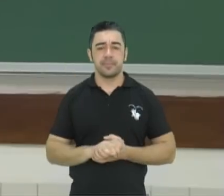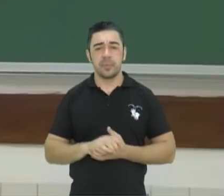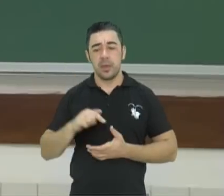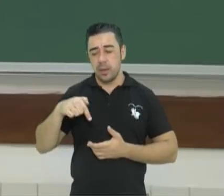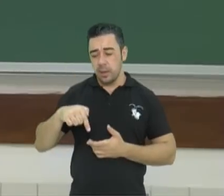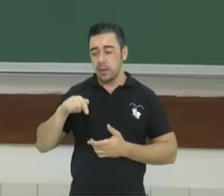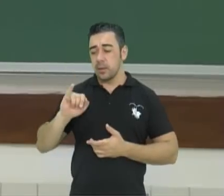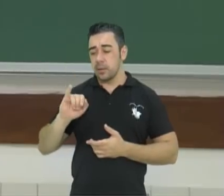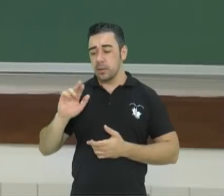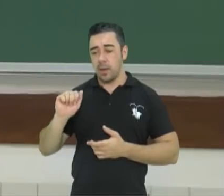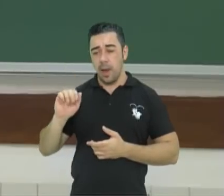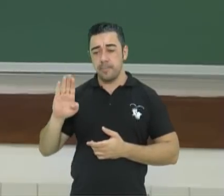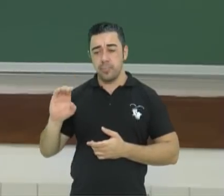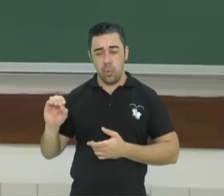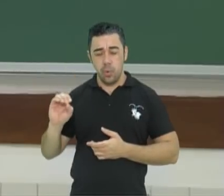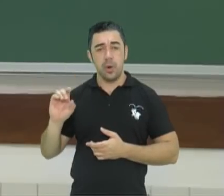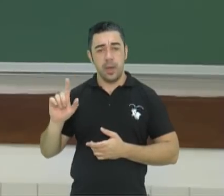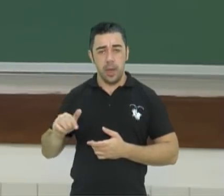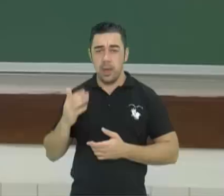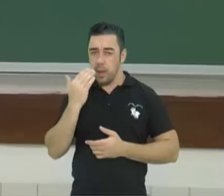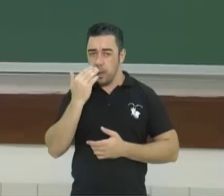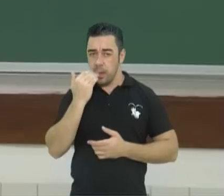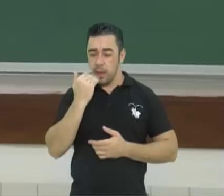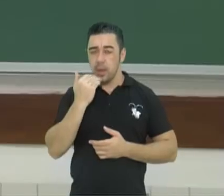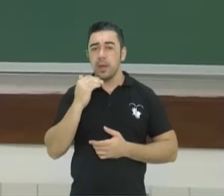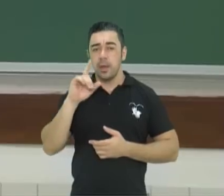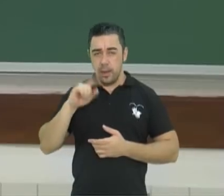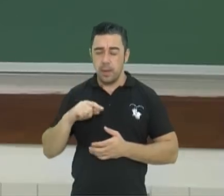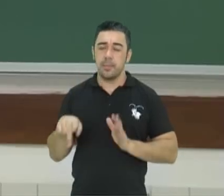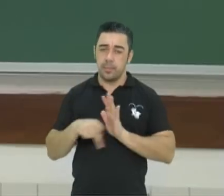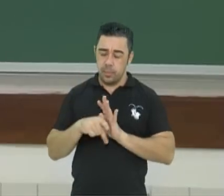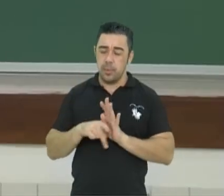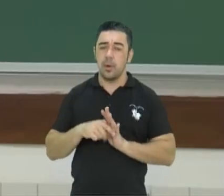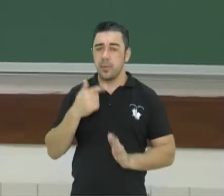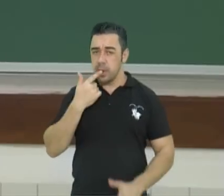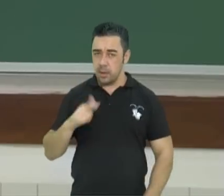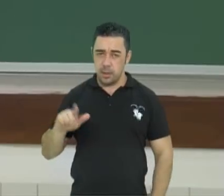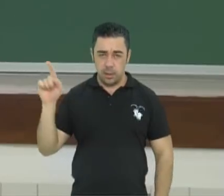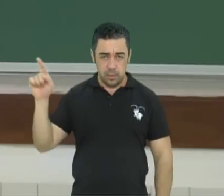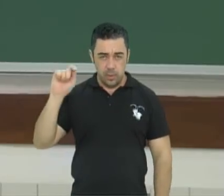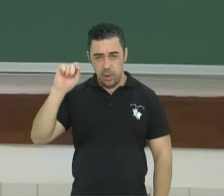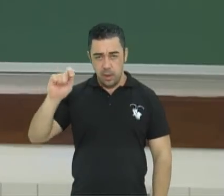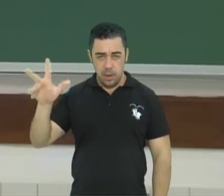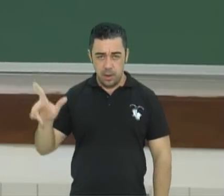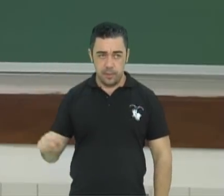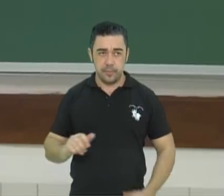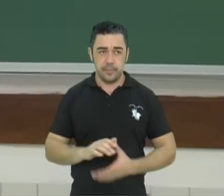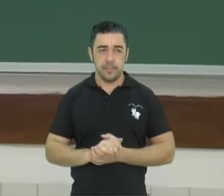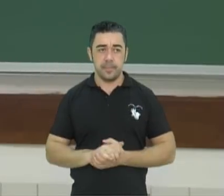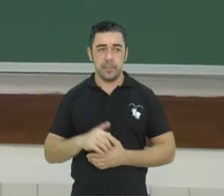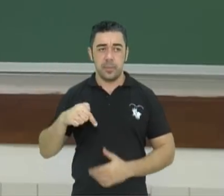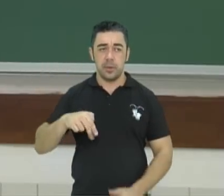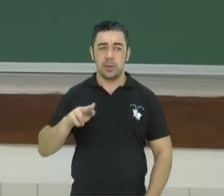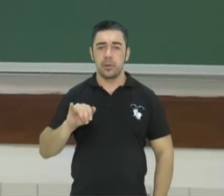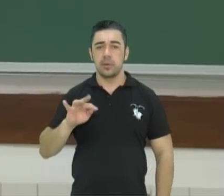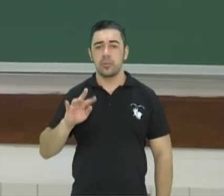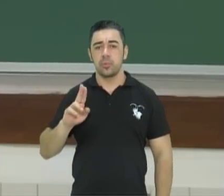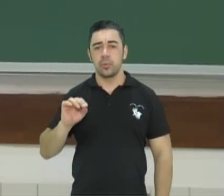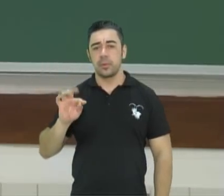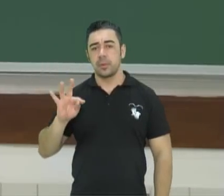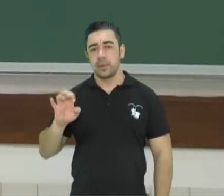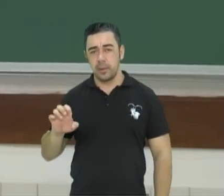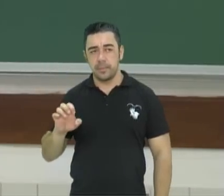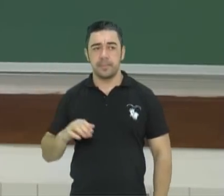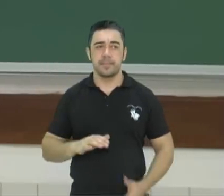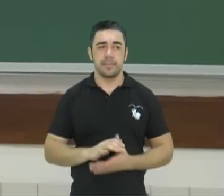um outro prato, né, uma outra comida da culinária brasileira. Quitute, samba, né, que nos